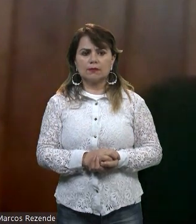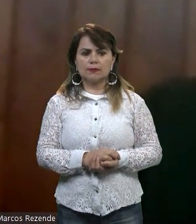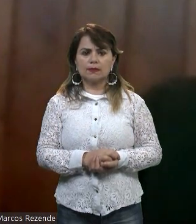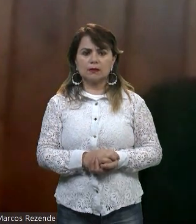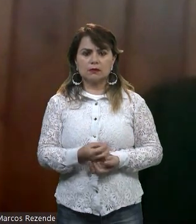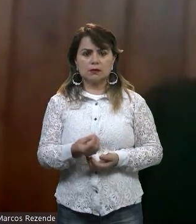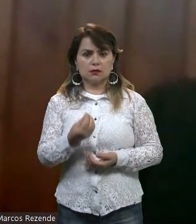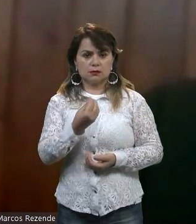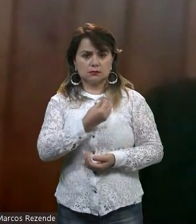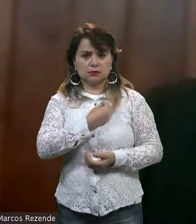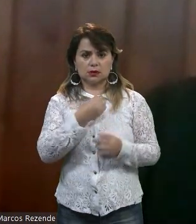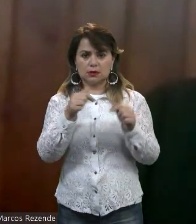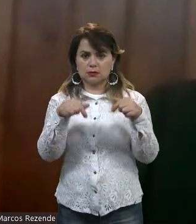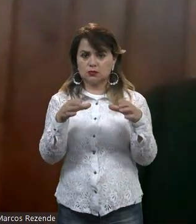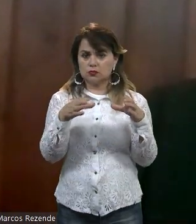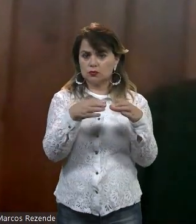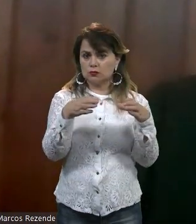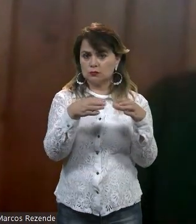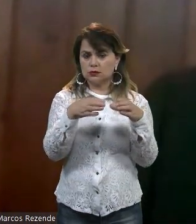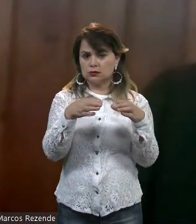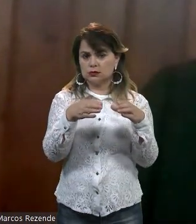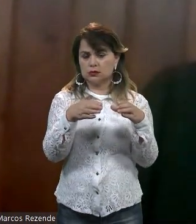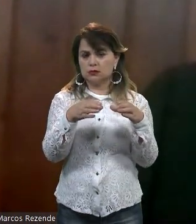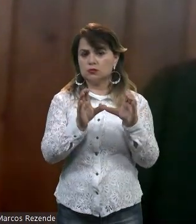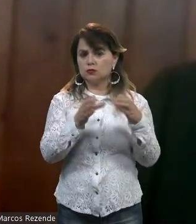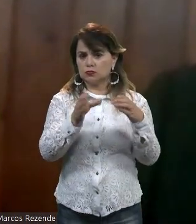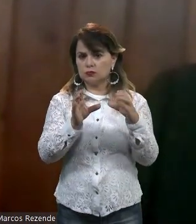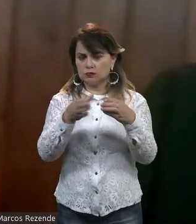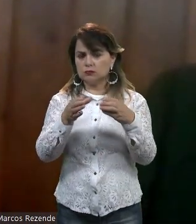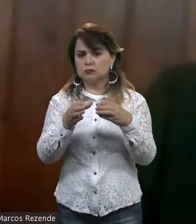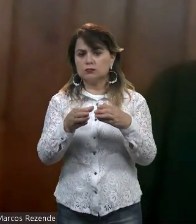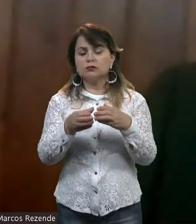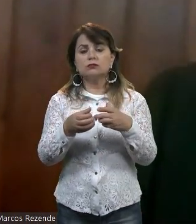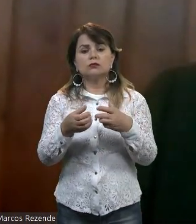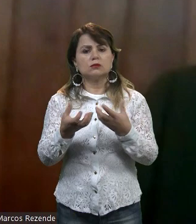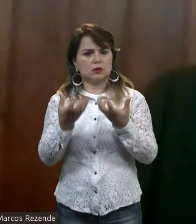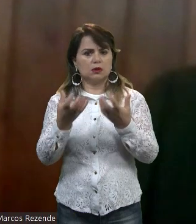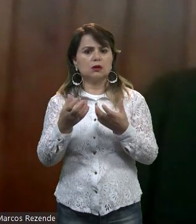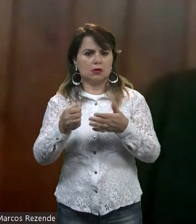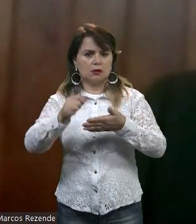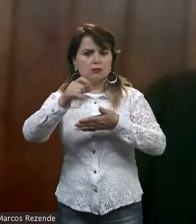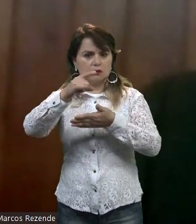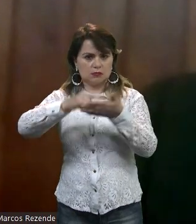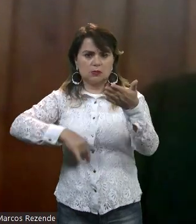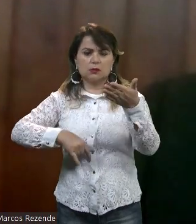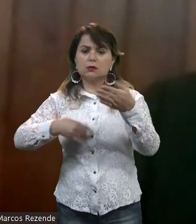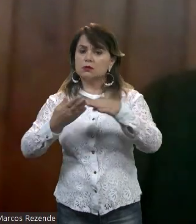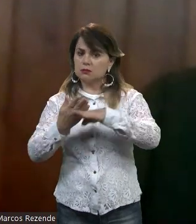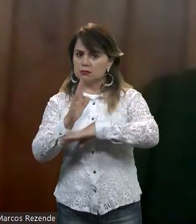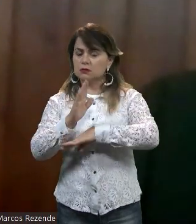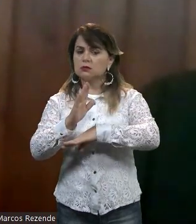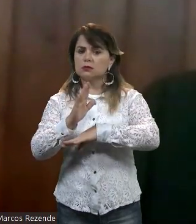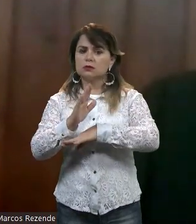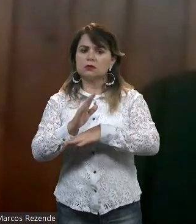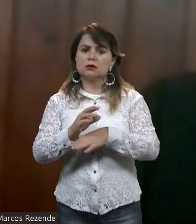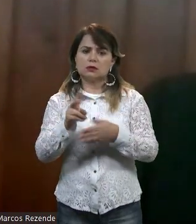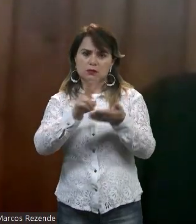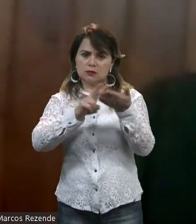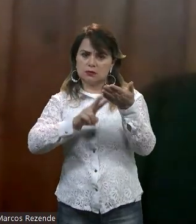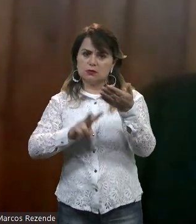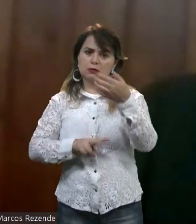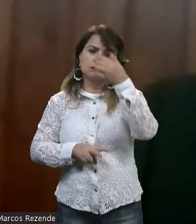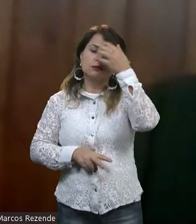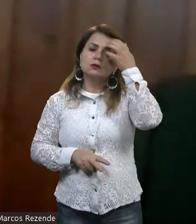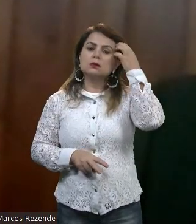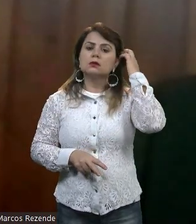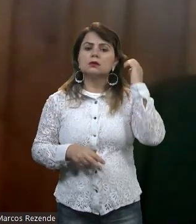está a Comissão de Finanças com excelente boa vontade no sentido de apreciarmos esse projeto na tarde e noite de hoje. Mas há necessidade